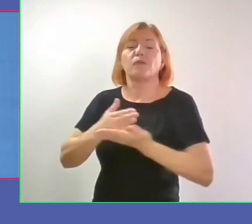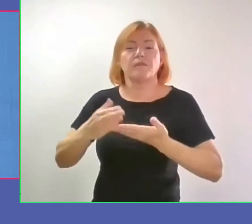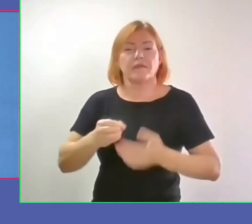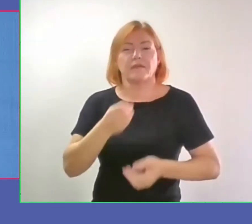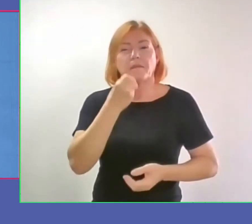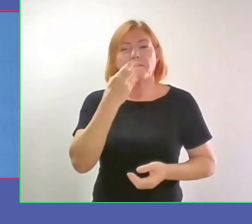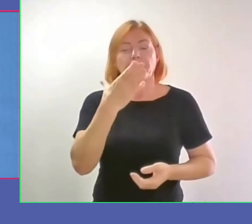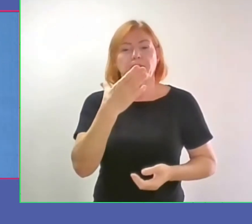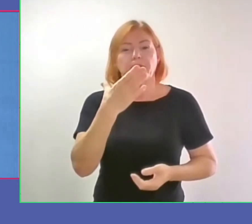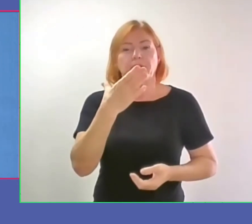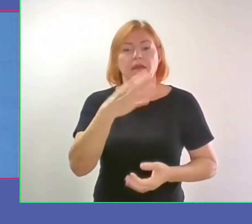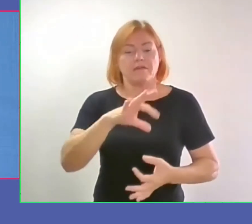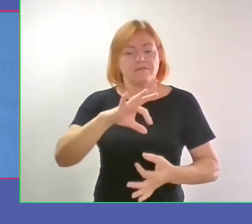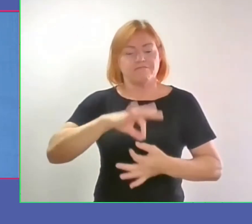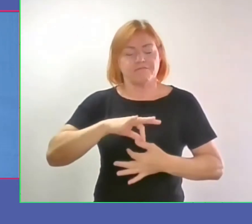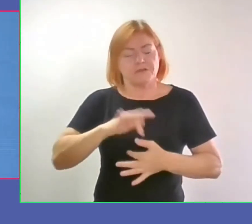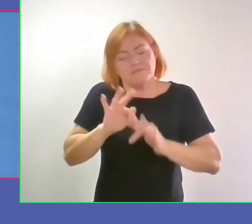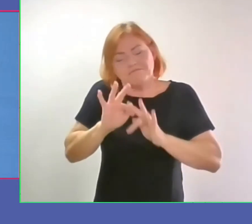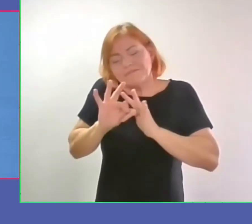contrito, com espírito